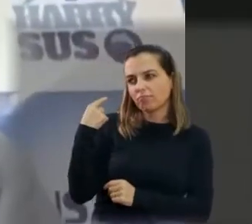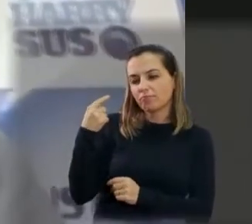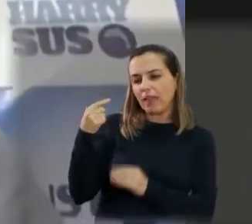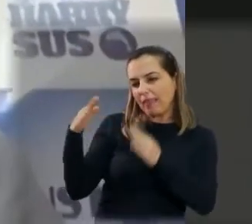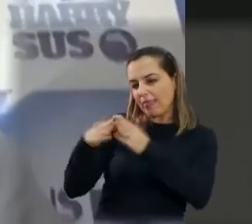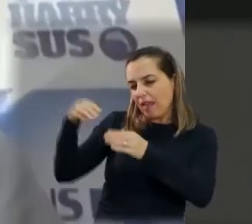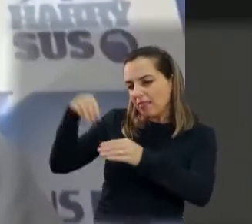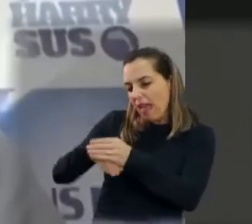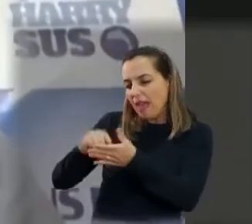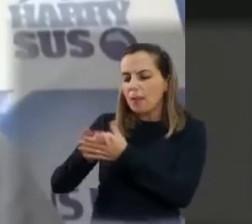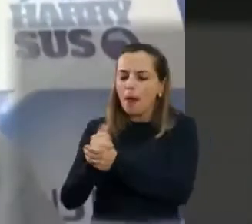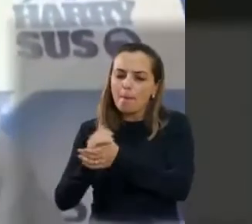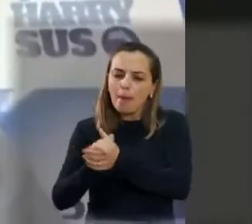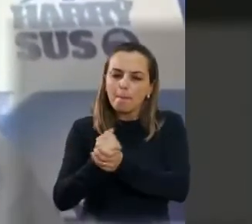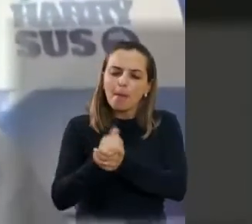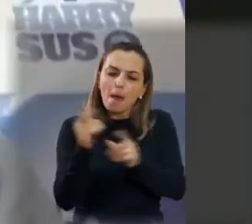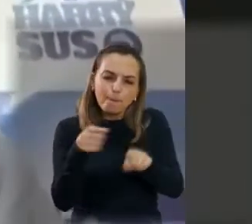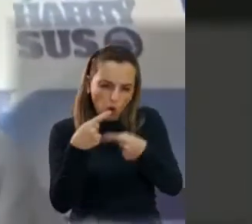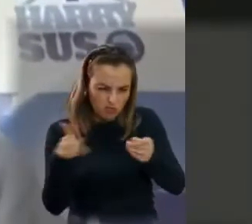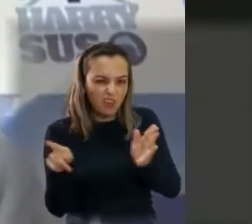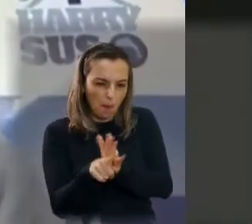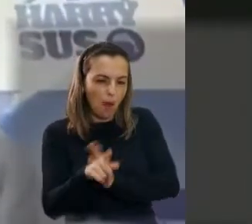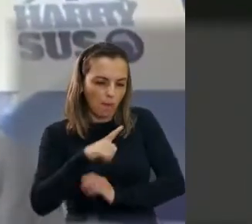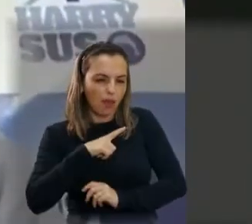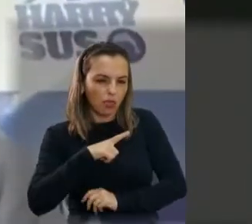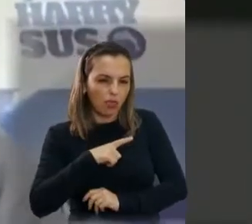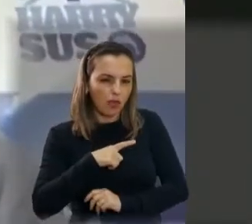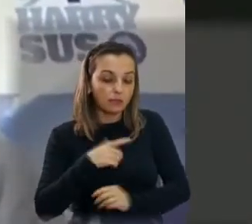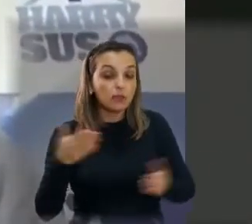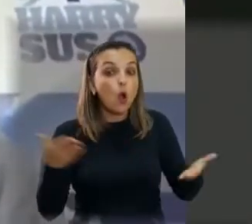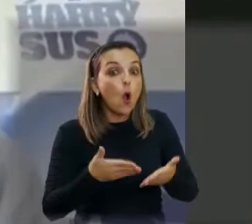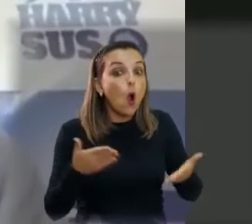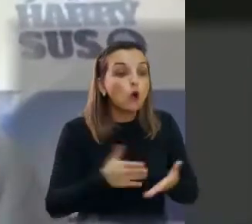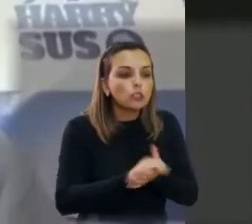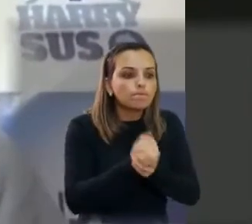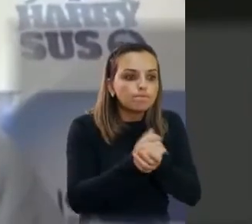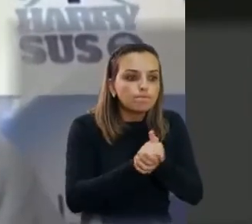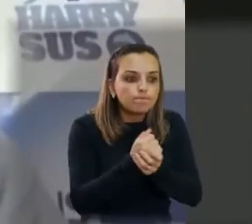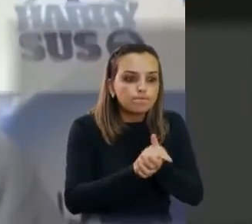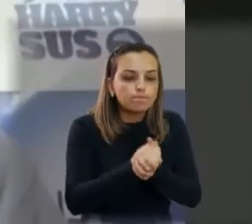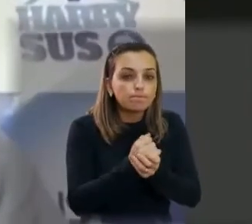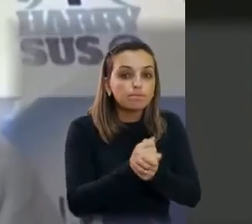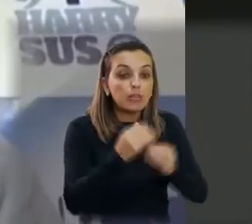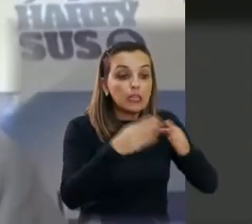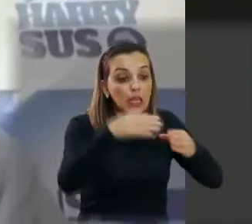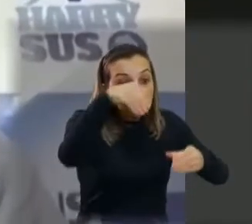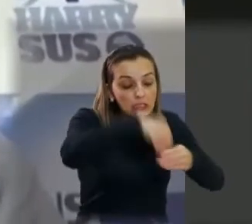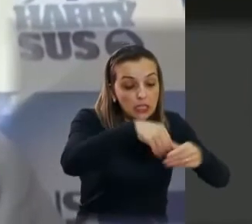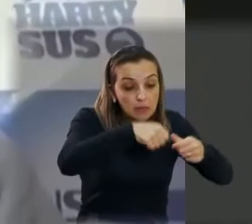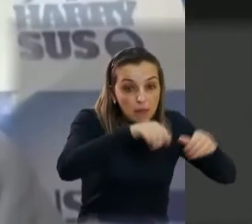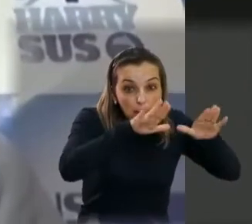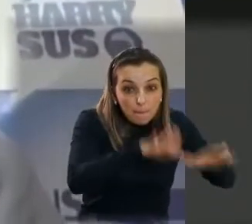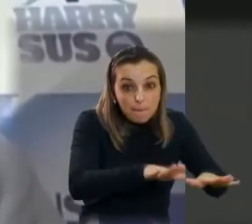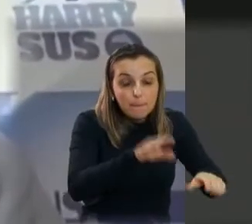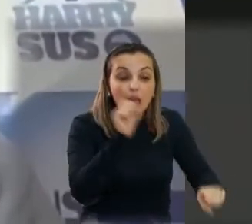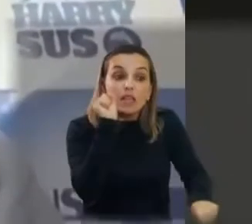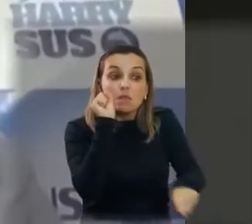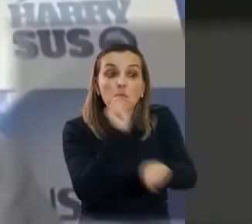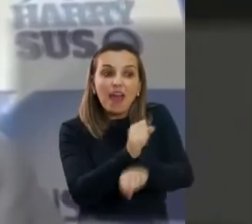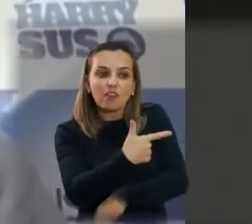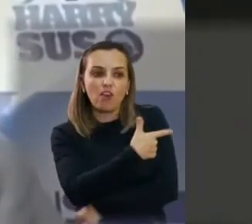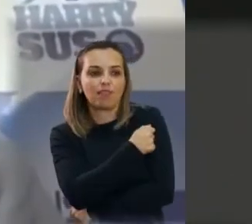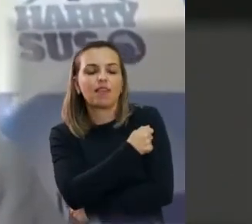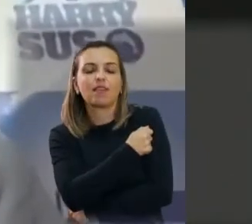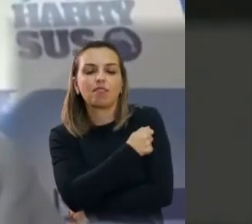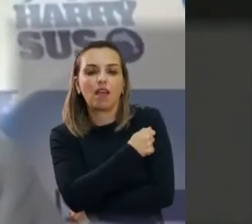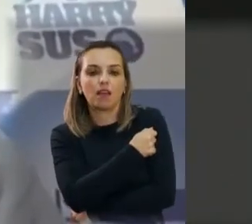casa. Hoje, lave bem as mãos, fique em casa e espere a sua vez na vacina.